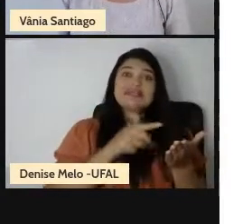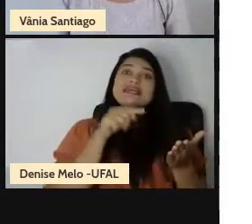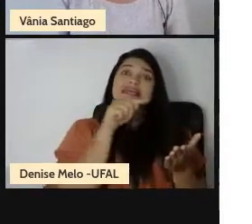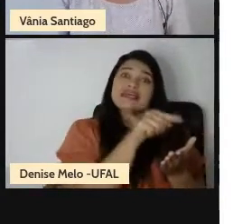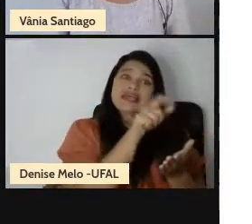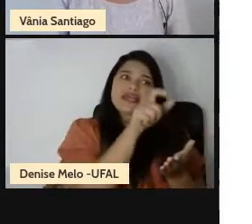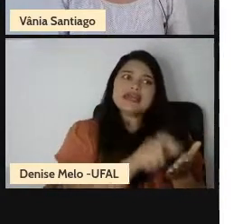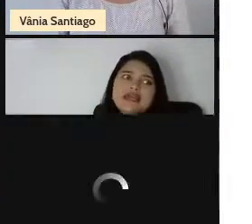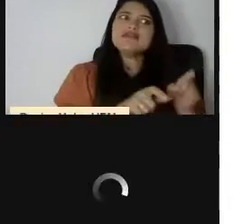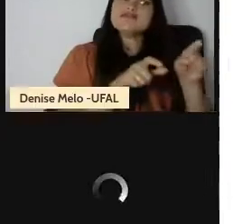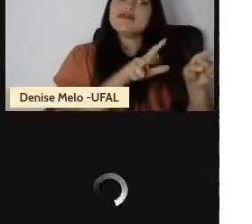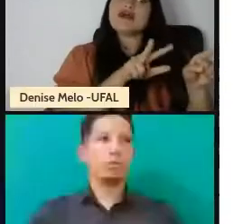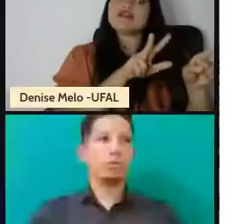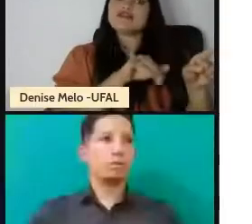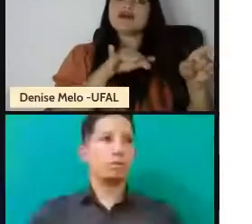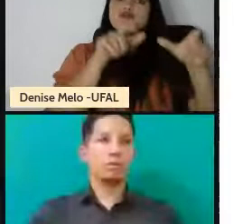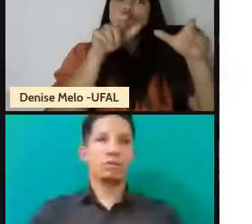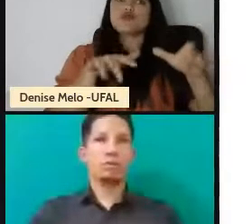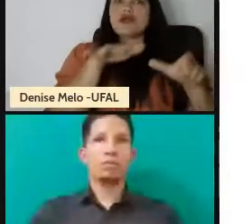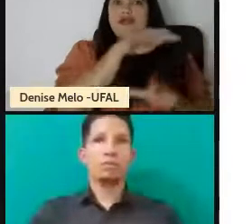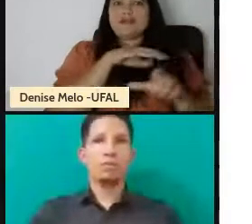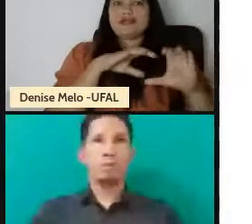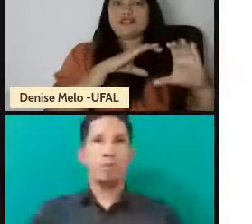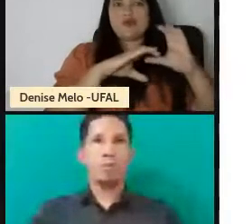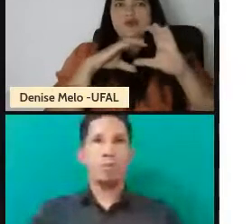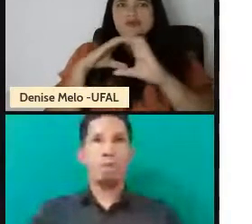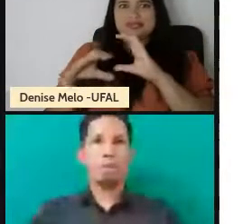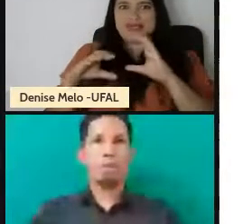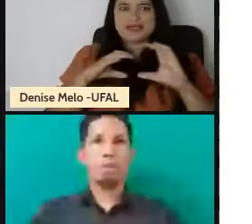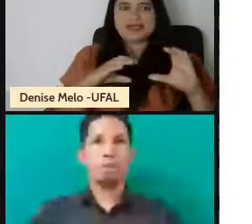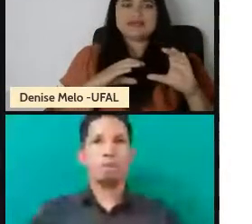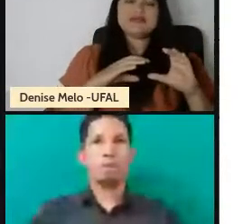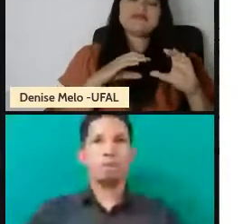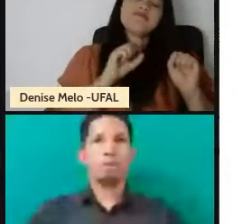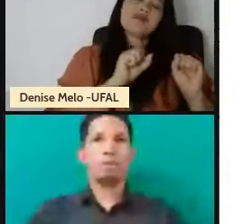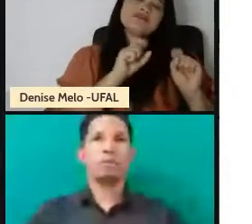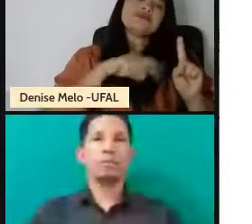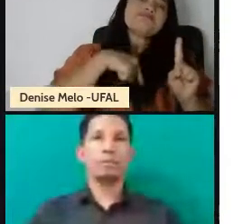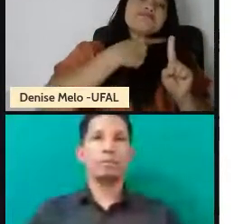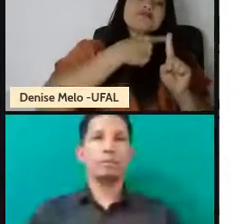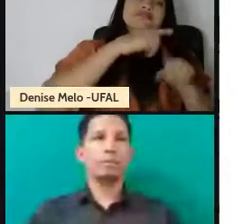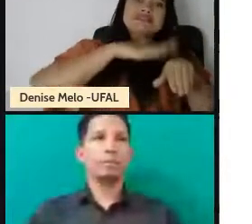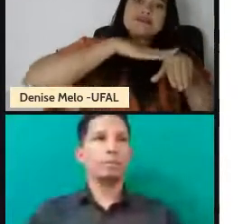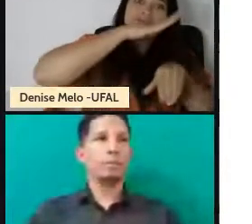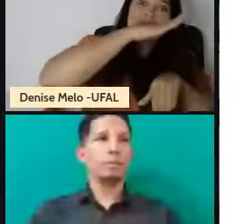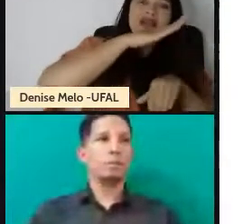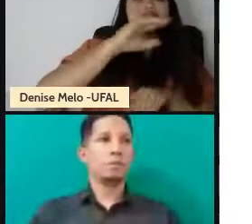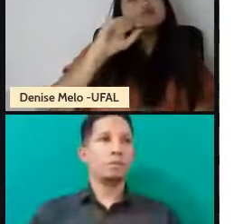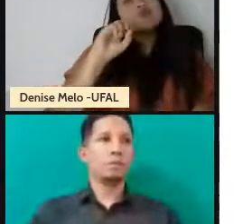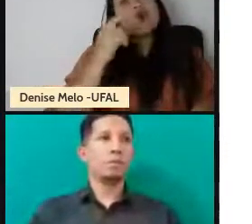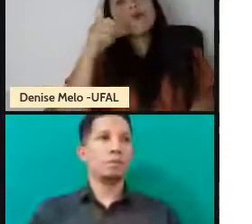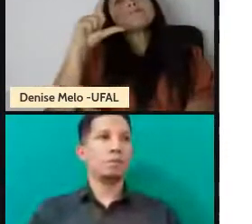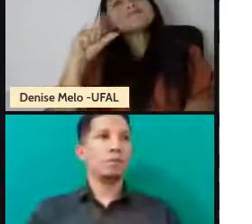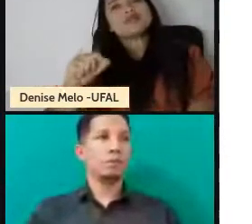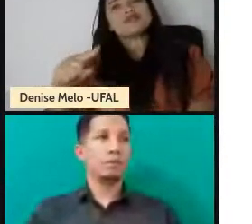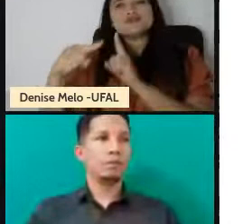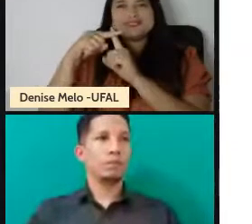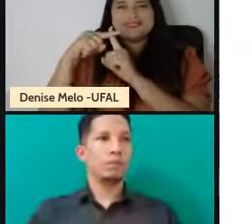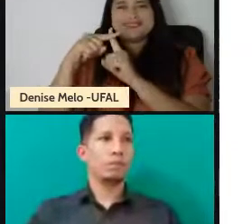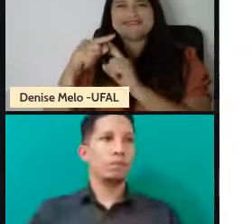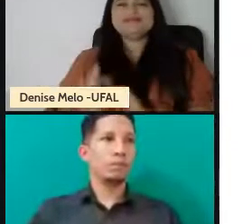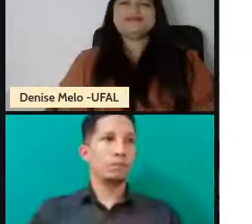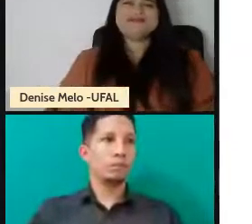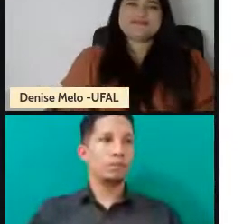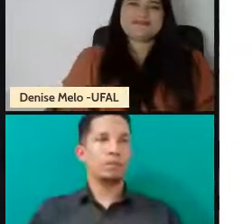se comunicar. Então, talvez mais positiva ou um pouco menos positiva.